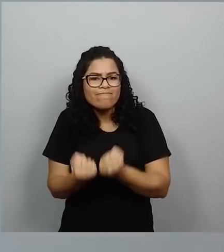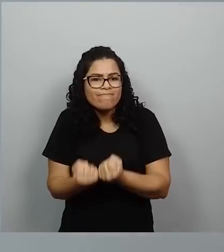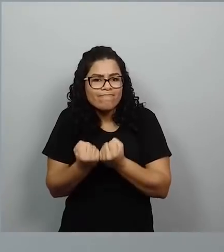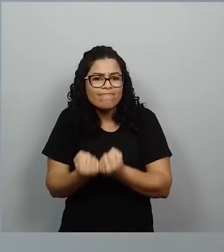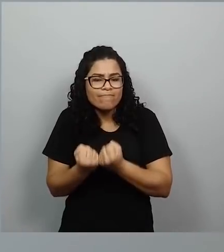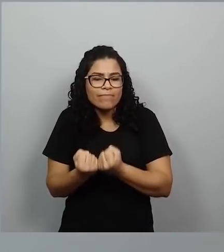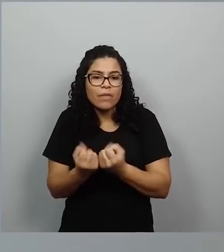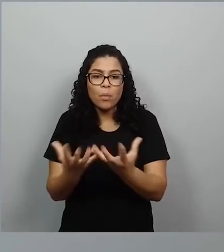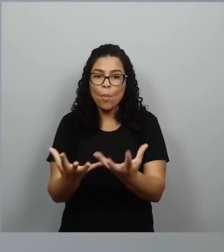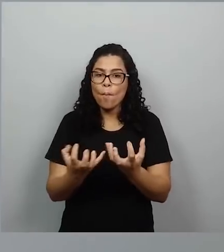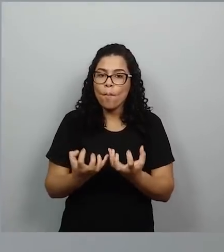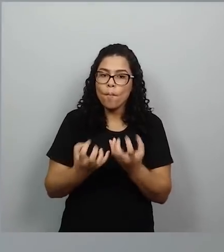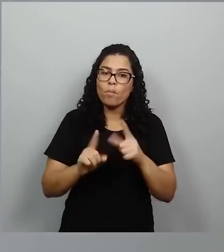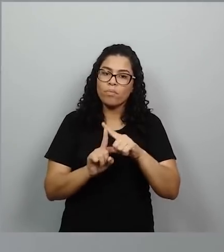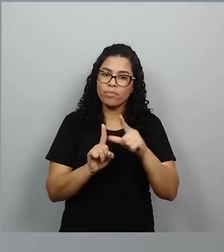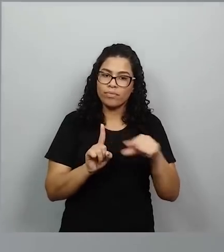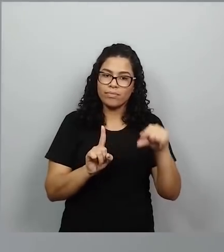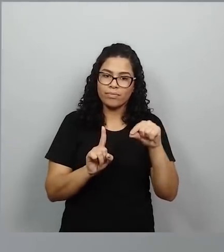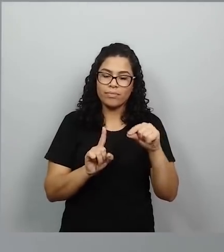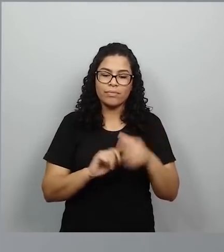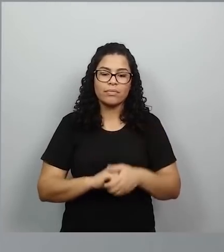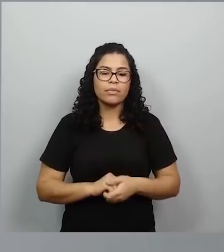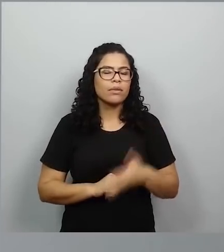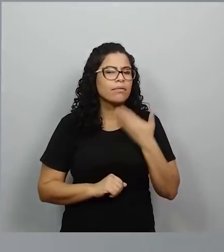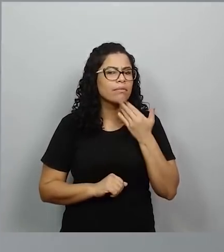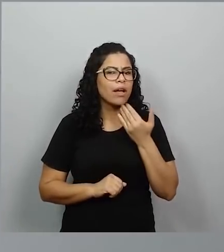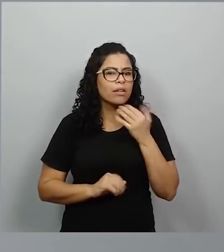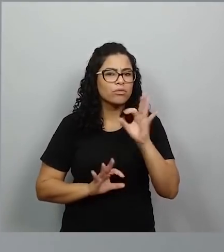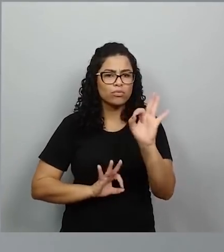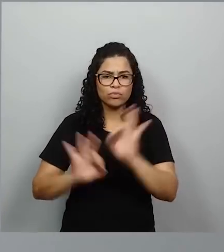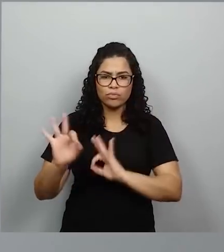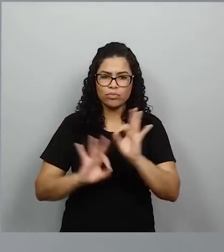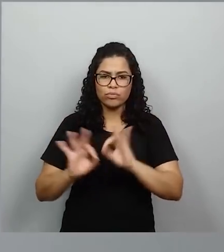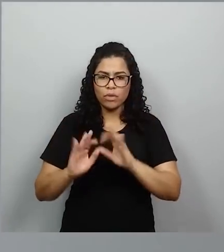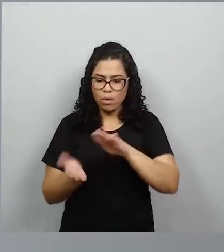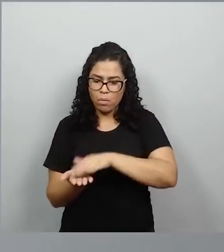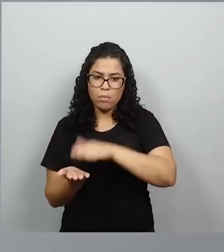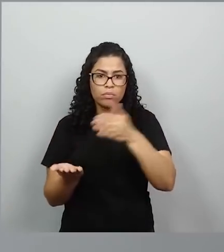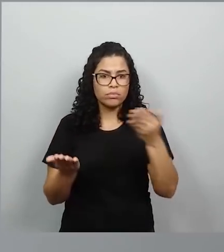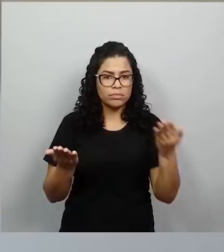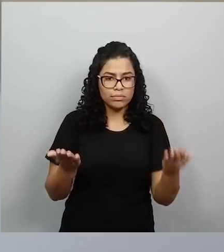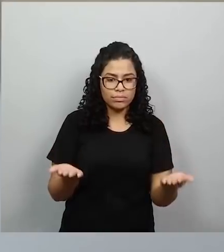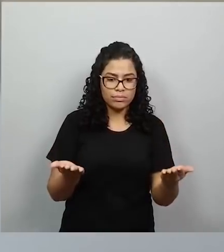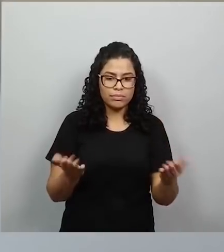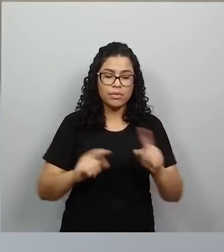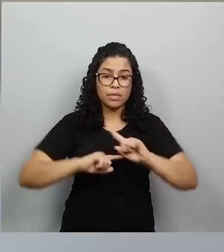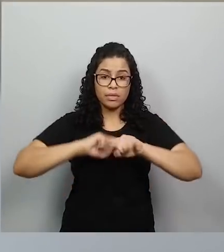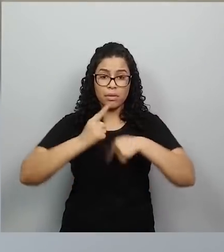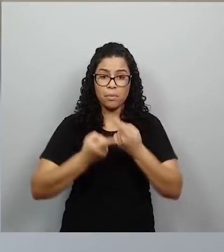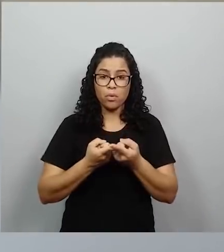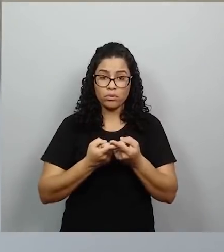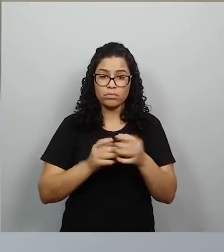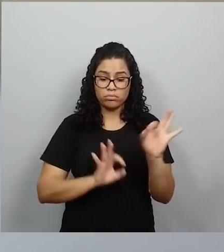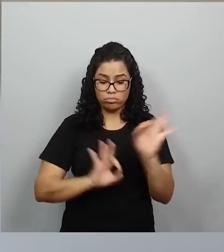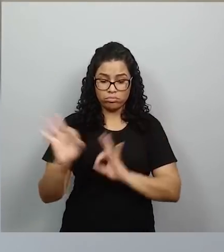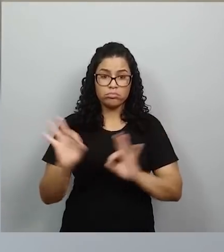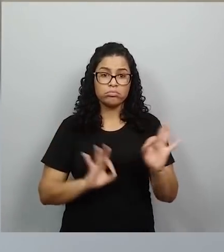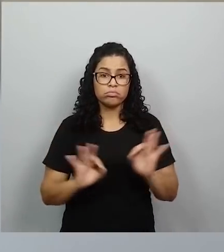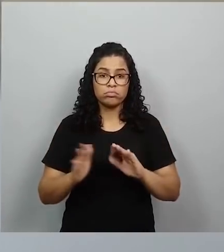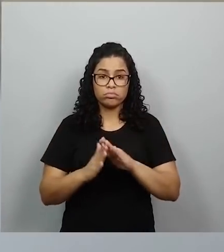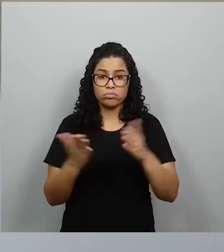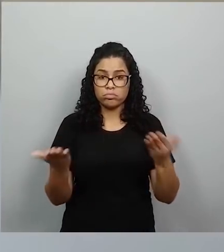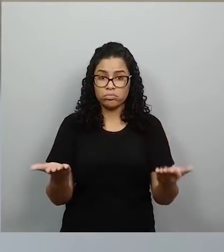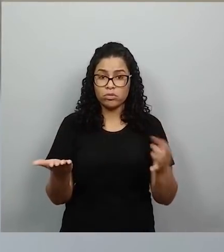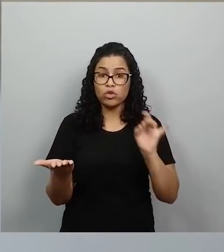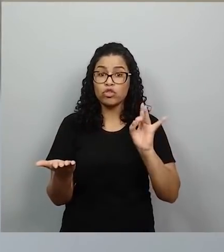de secar a sua plantinha. É muito fácil fazer a montagem. É só abrir a prensa. Depois que você desmontar a sua